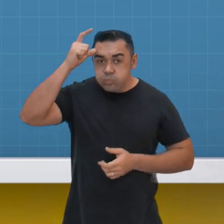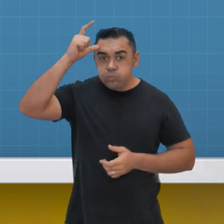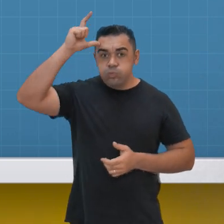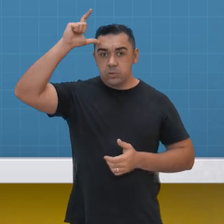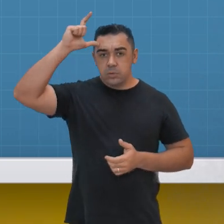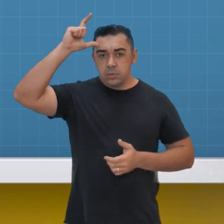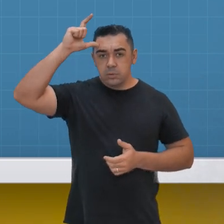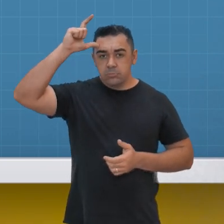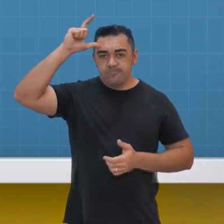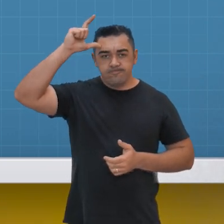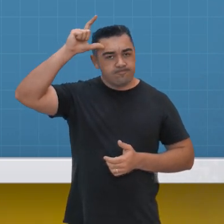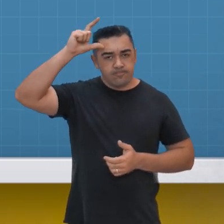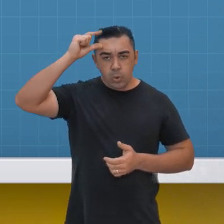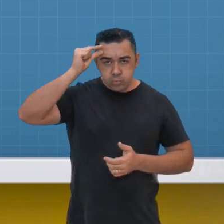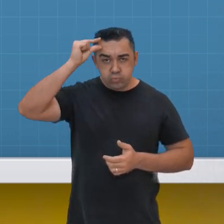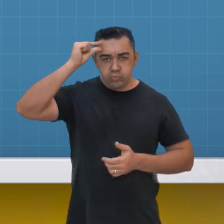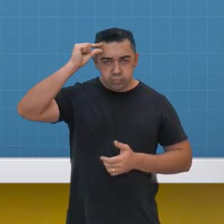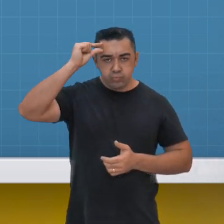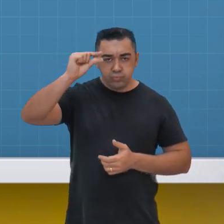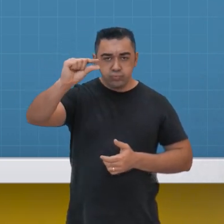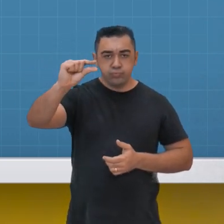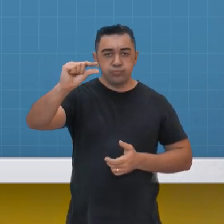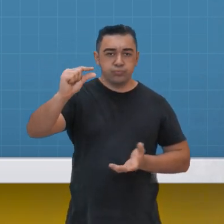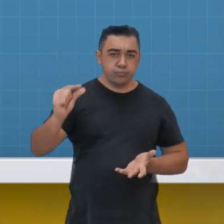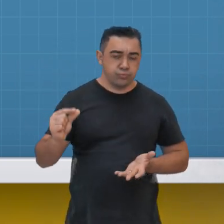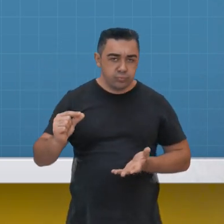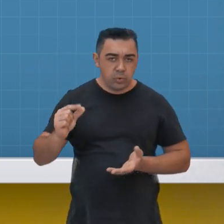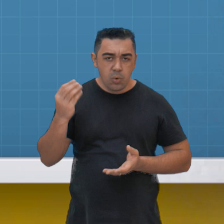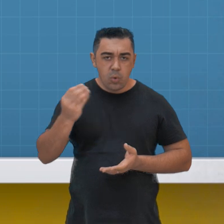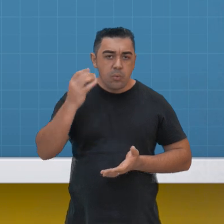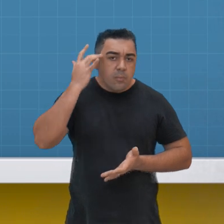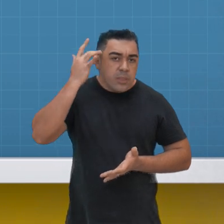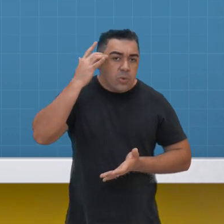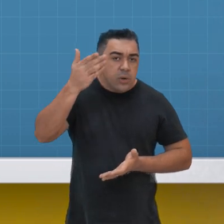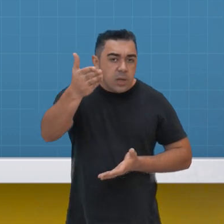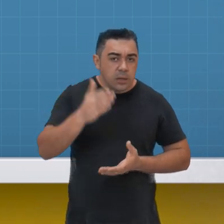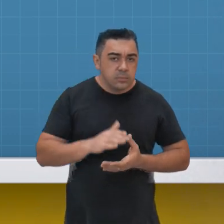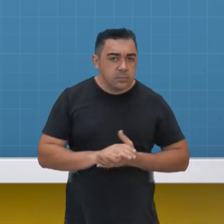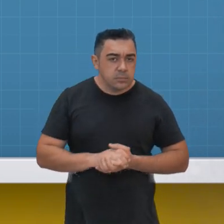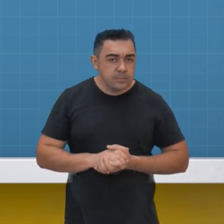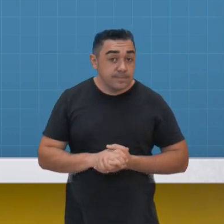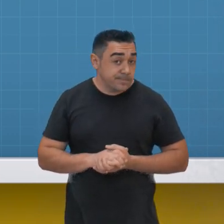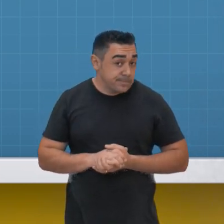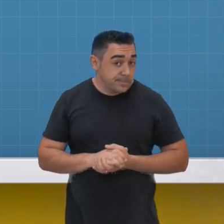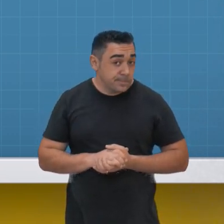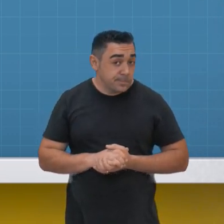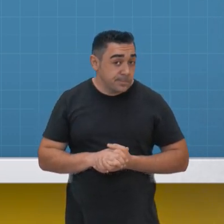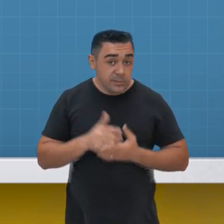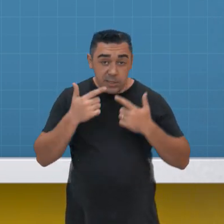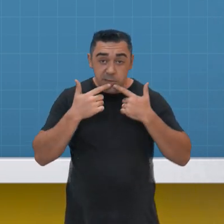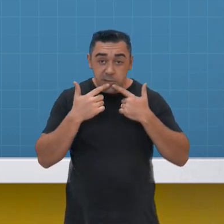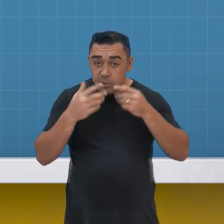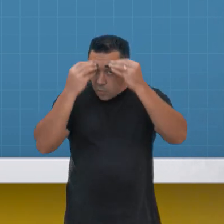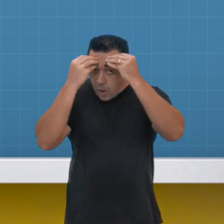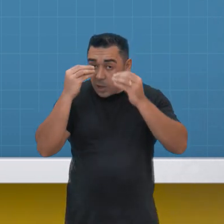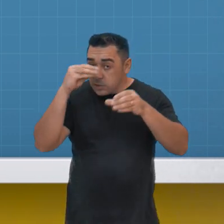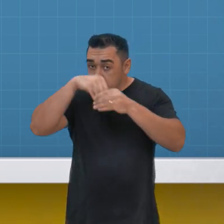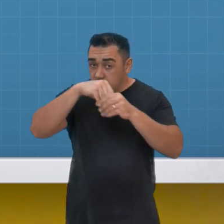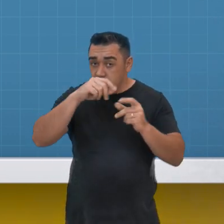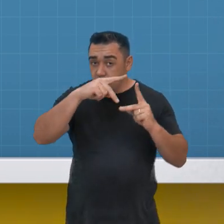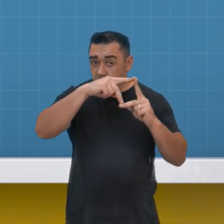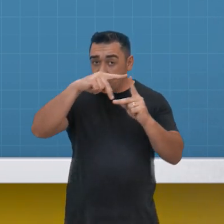mental, de maturidade, serve só para o gibi, a linguagem do gibi, ou você